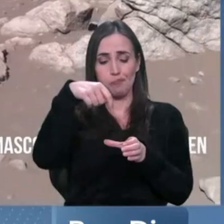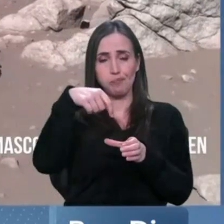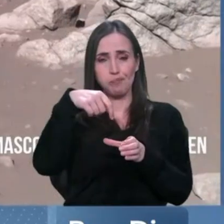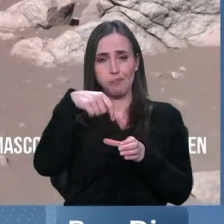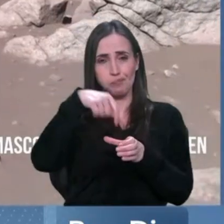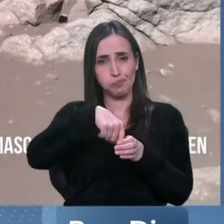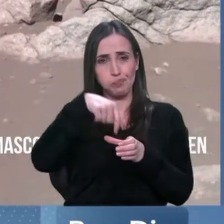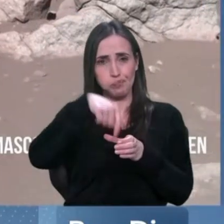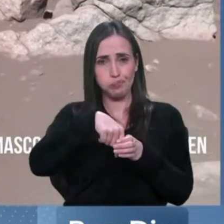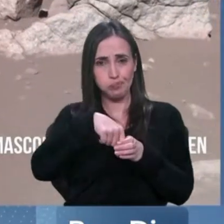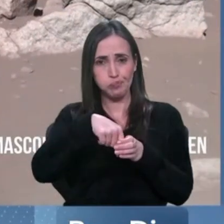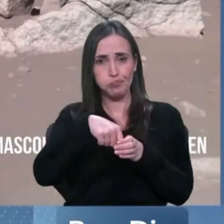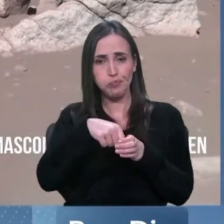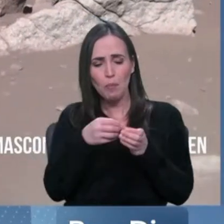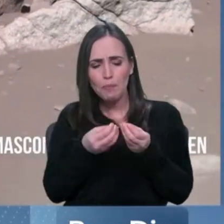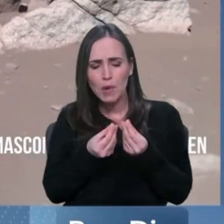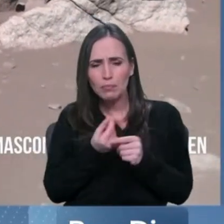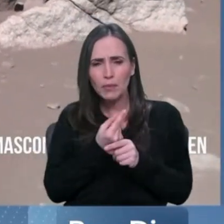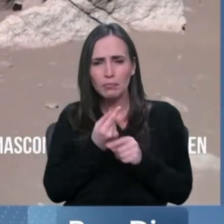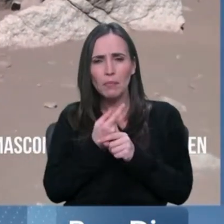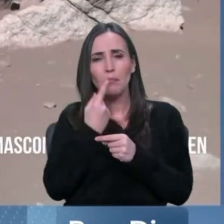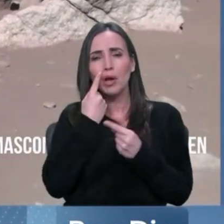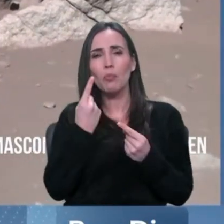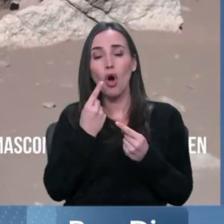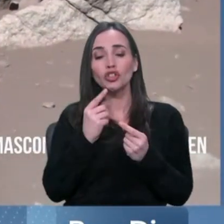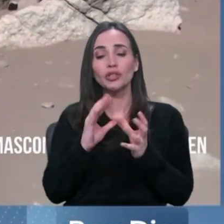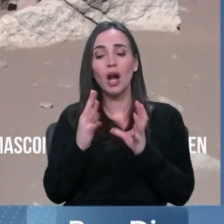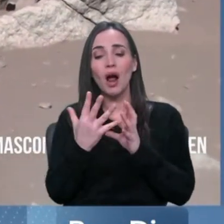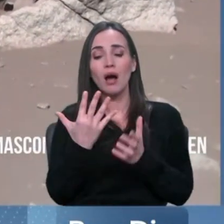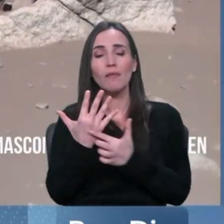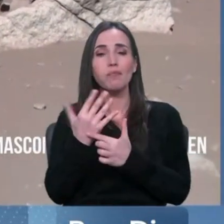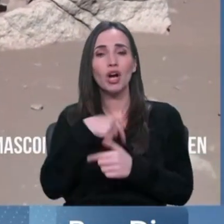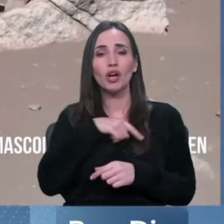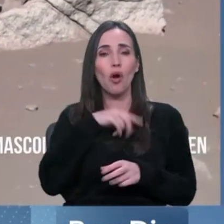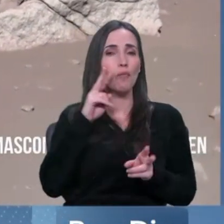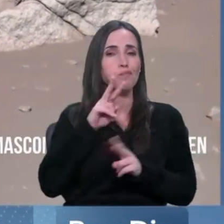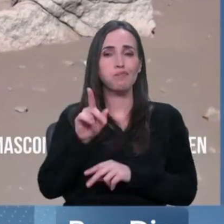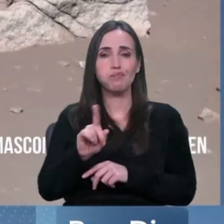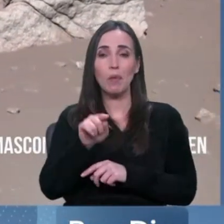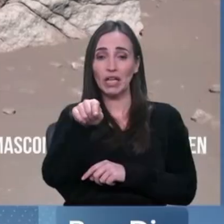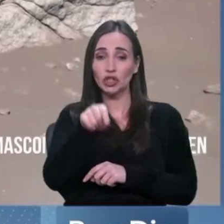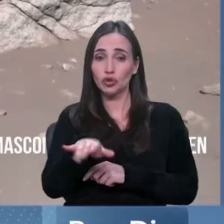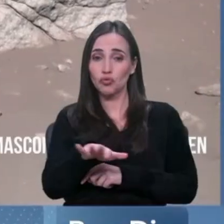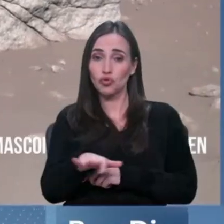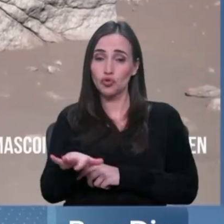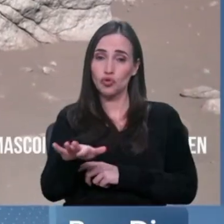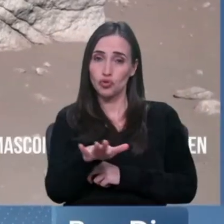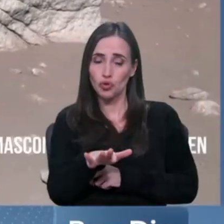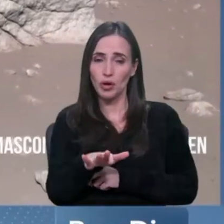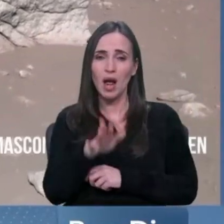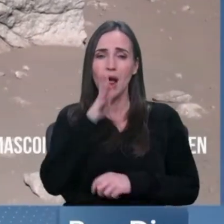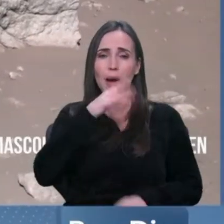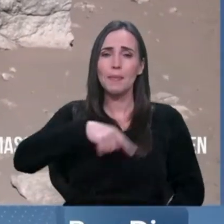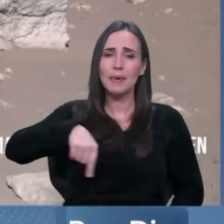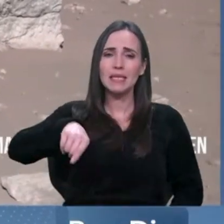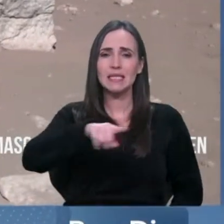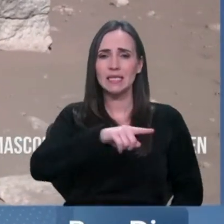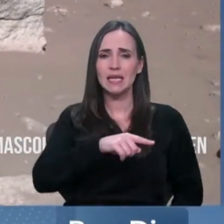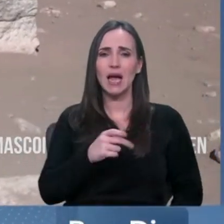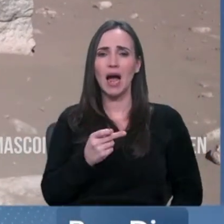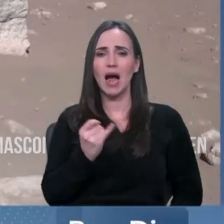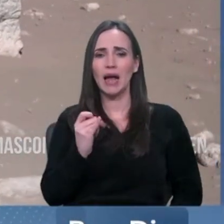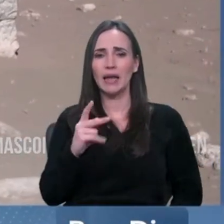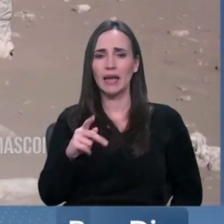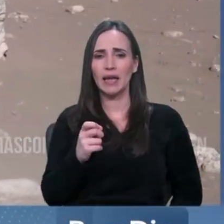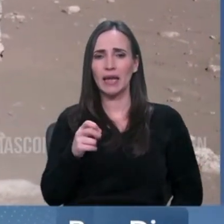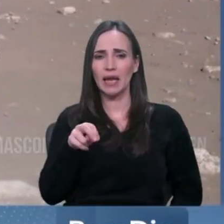revestem aquilo que é o outro lado da Lua que nós não conseguimos ver. Isto são mesmo imagens da zona da bacia de Aitekin e que mostra, de facto,